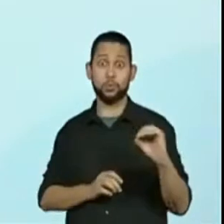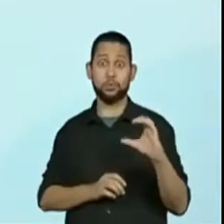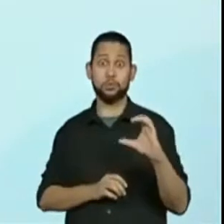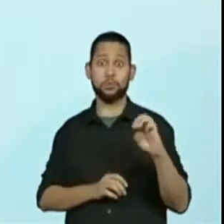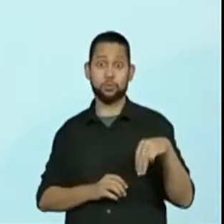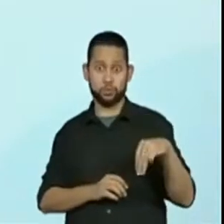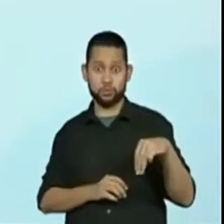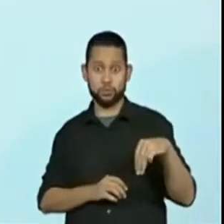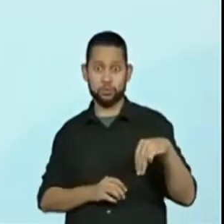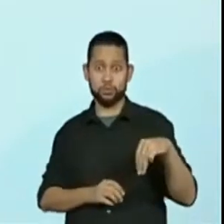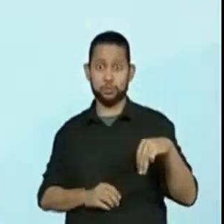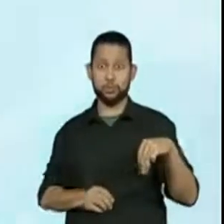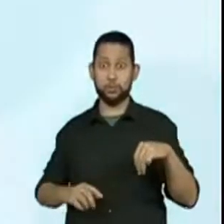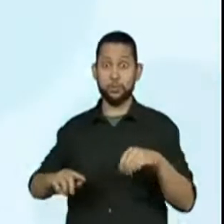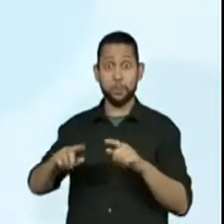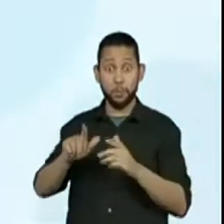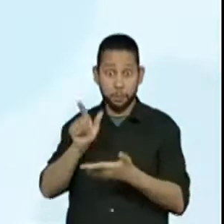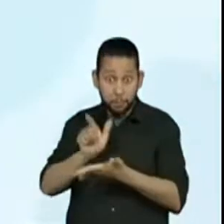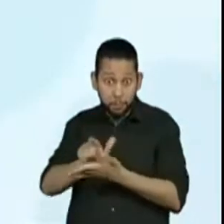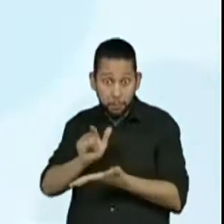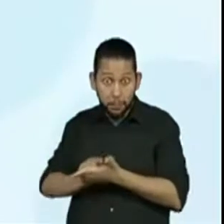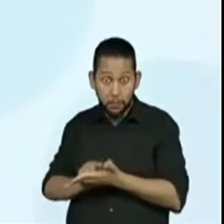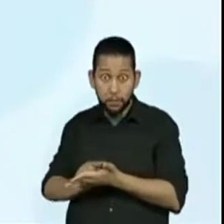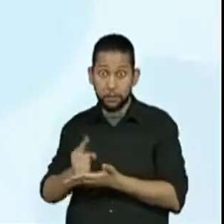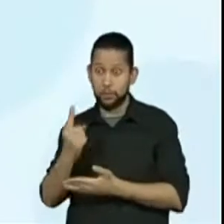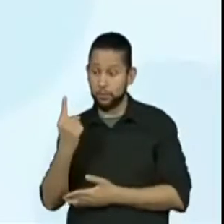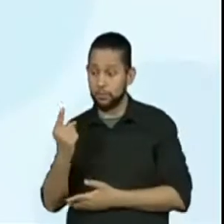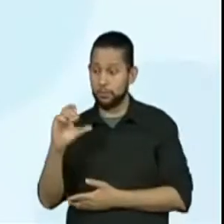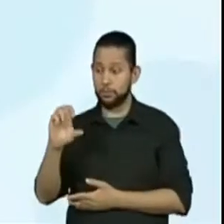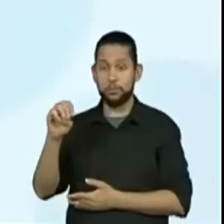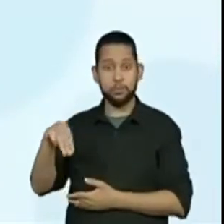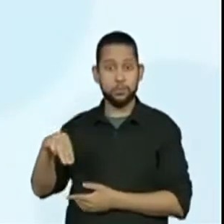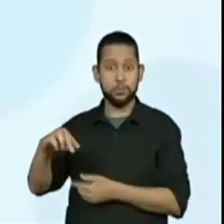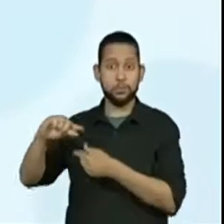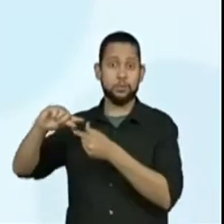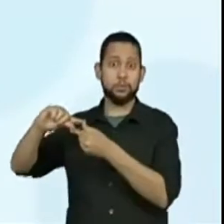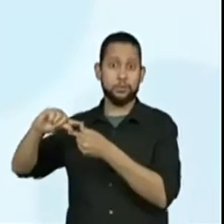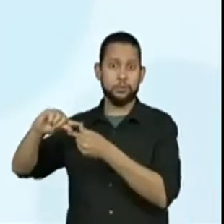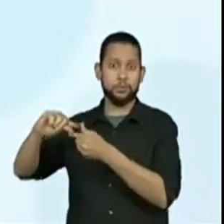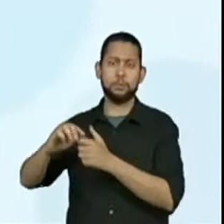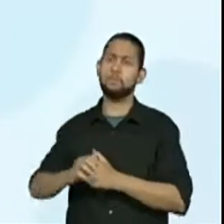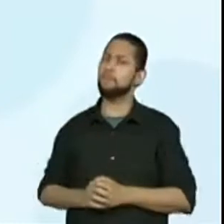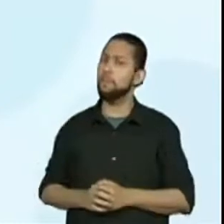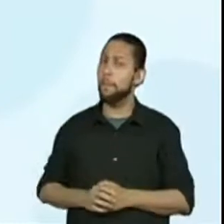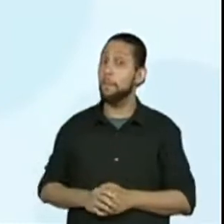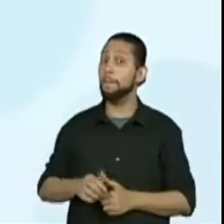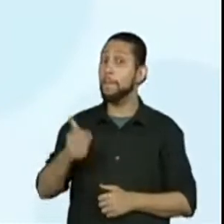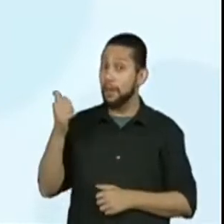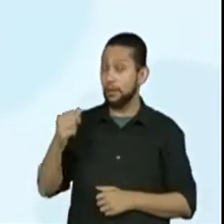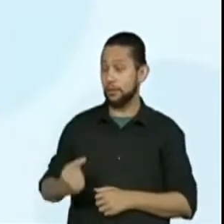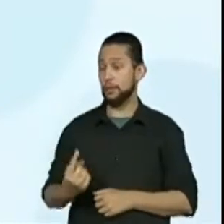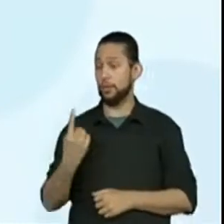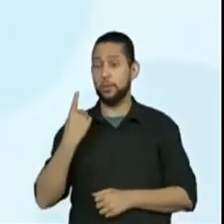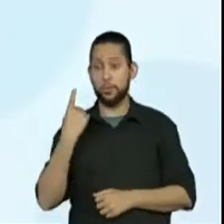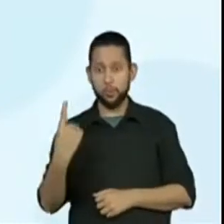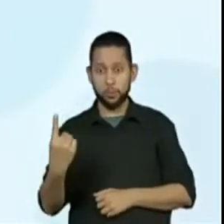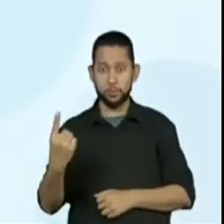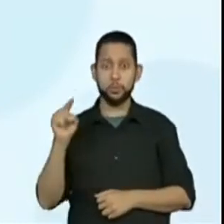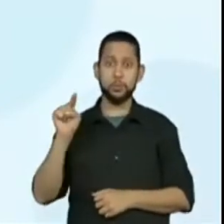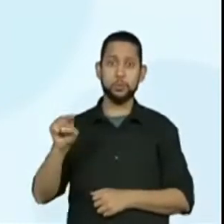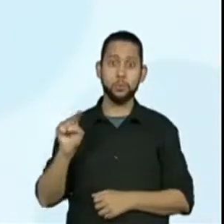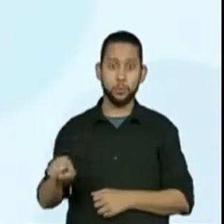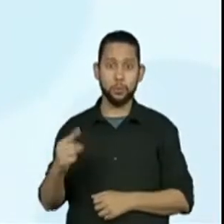Eu quero que vocês me digam quantos quadradinhos da malha quadriculada o ônibus vai ocupar de